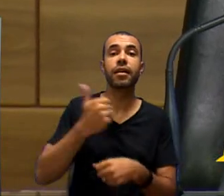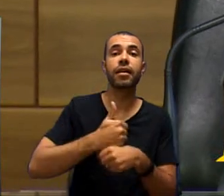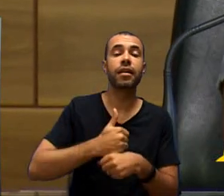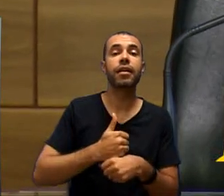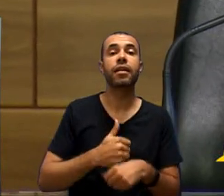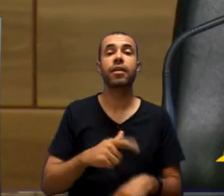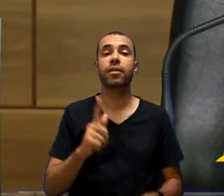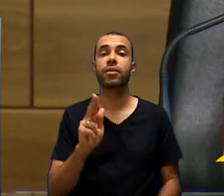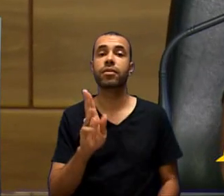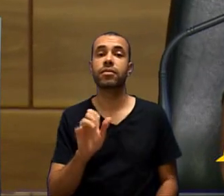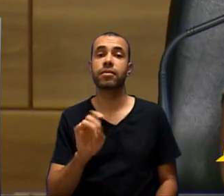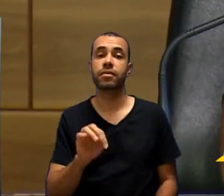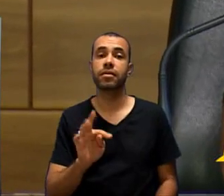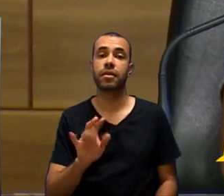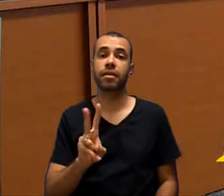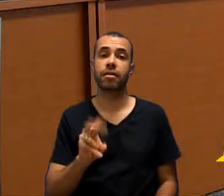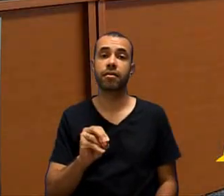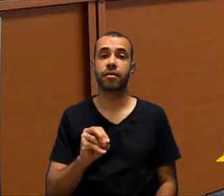aqui na tribuna.